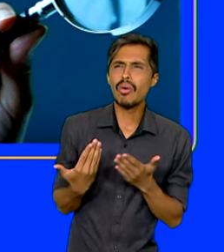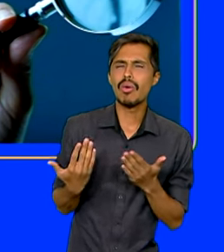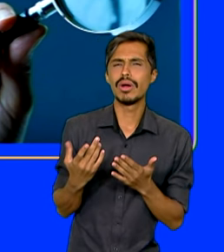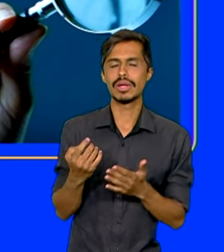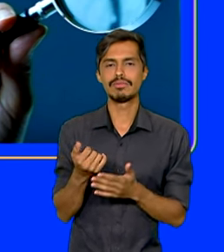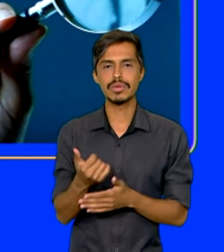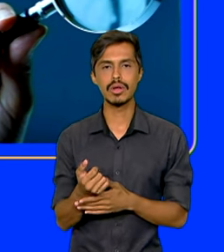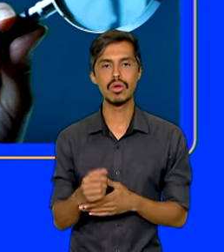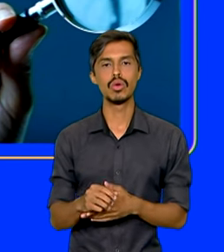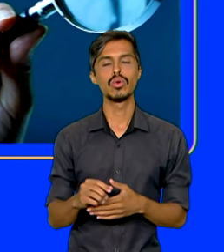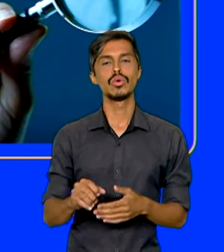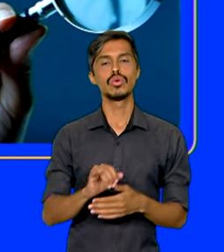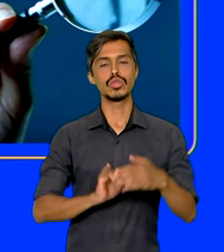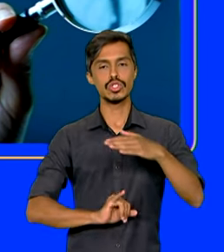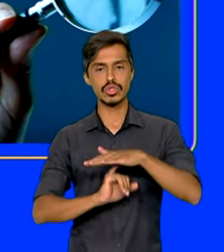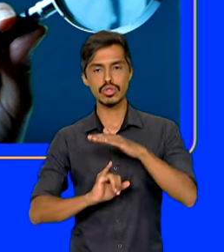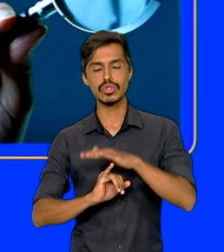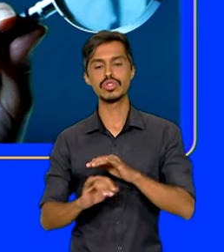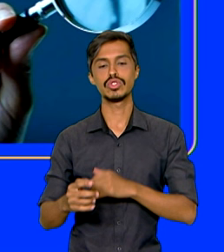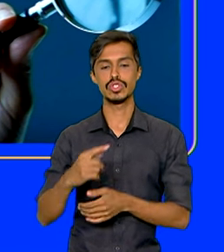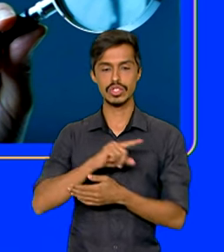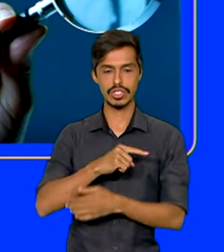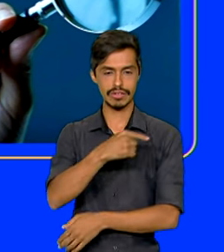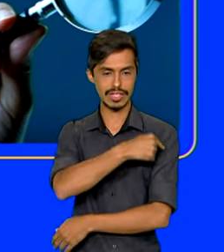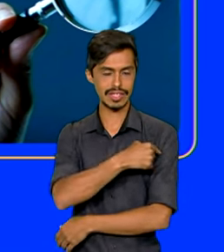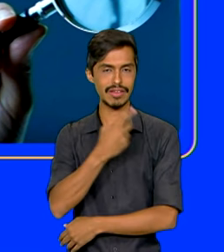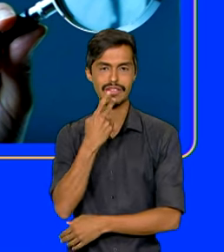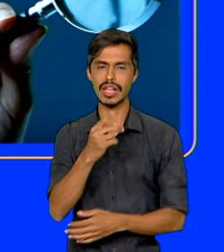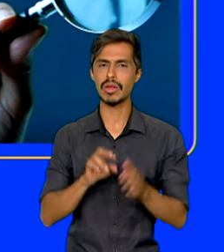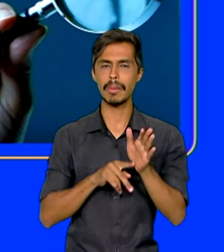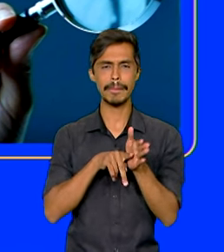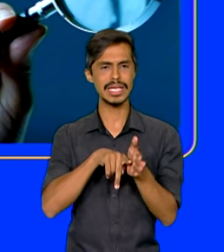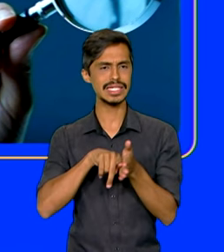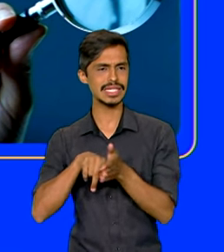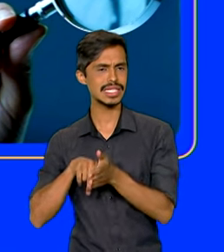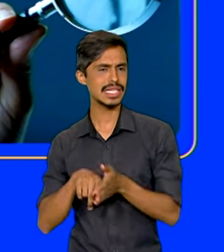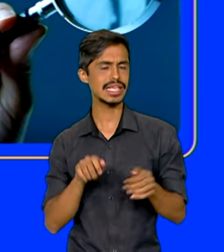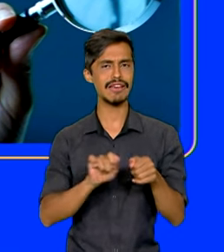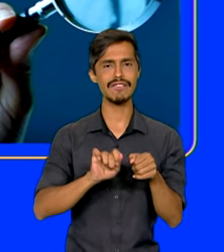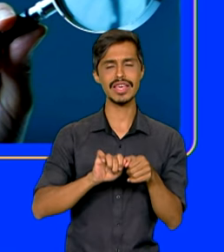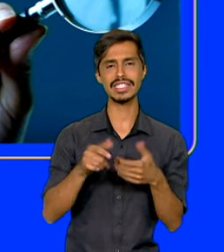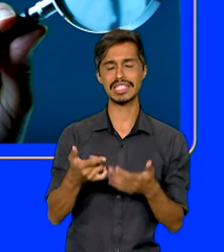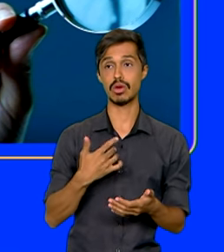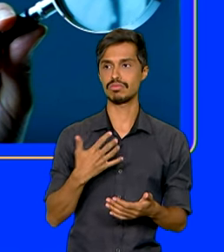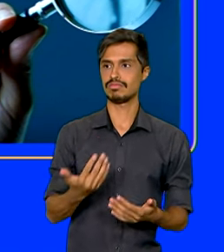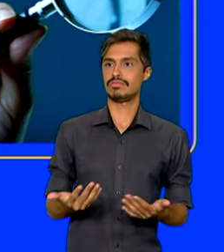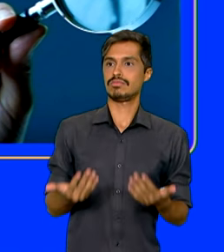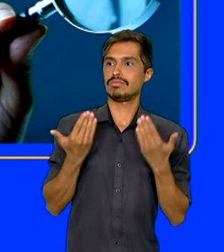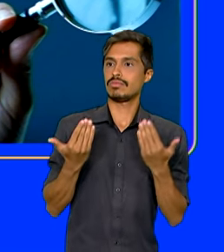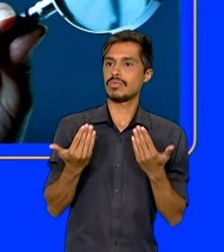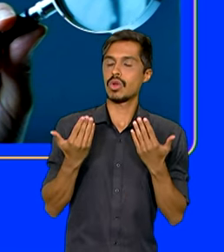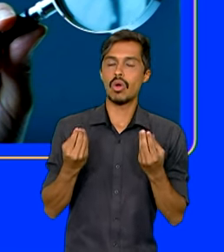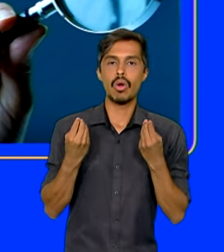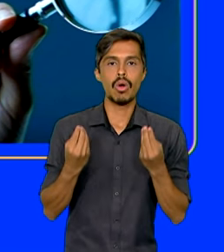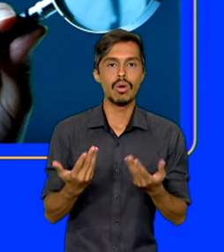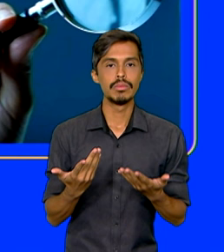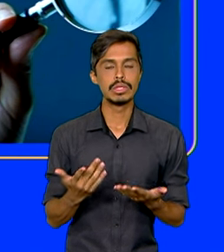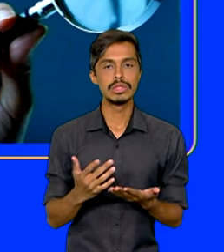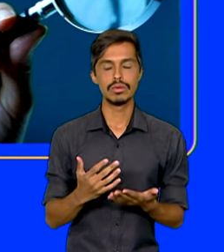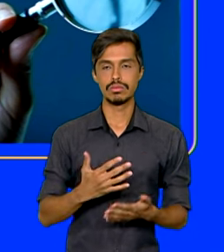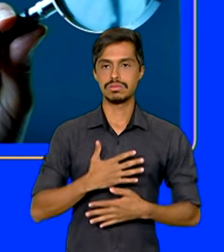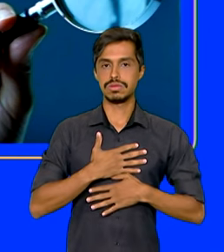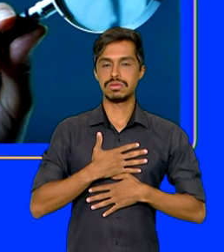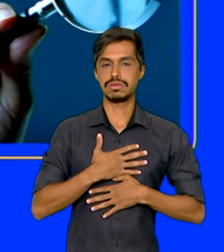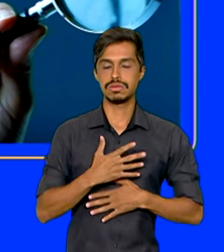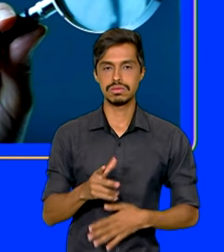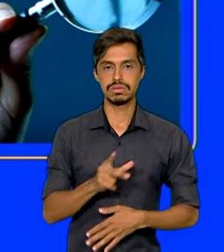Democracia publicou o resultado de uma pesquisa que, para mim, é alarmante. Essa pesquisa, ela